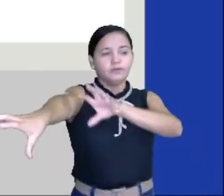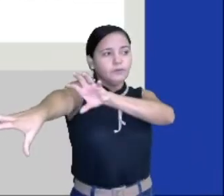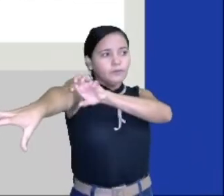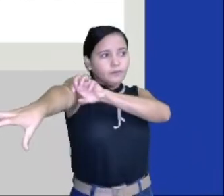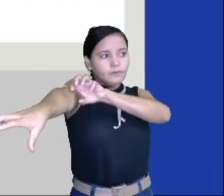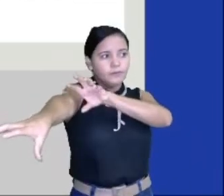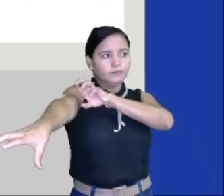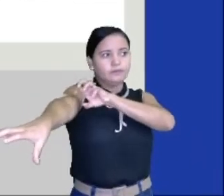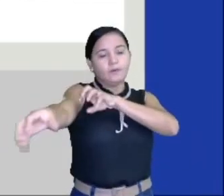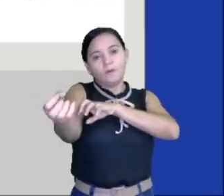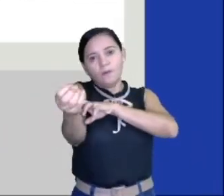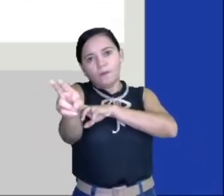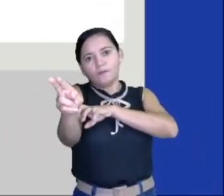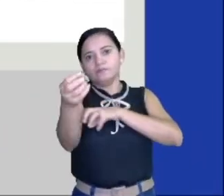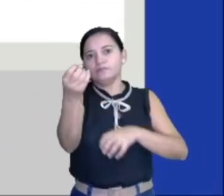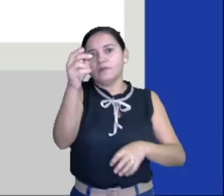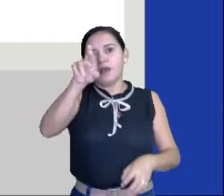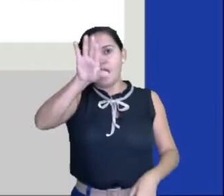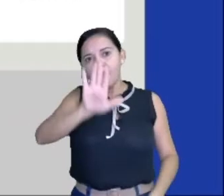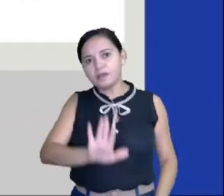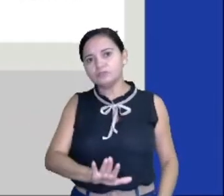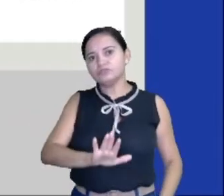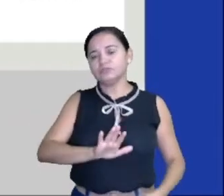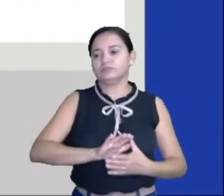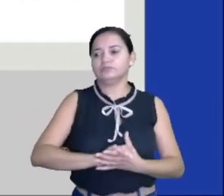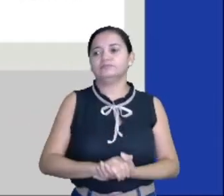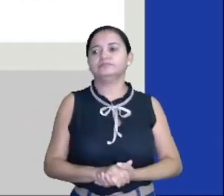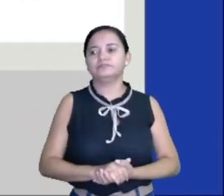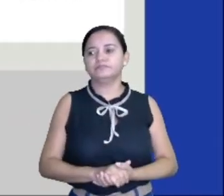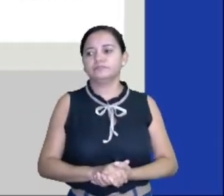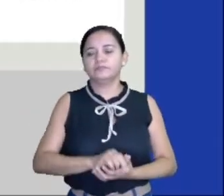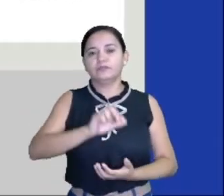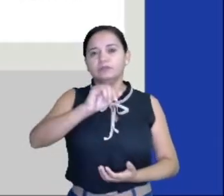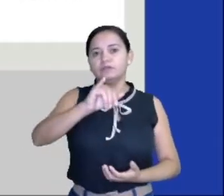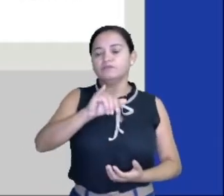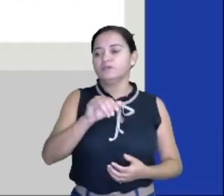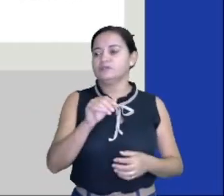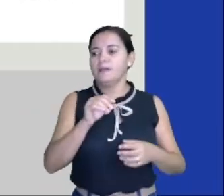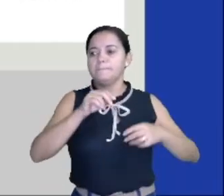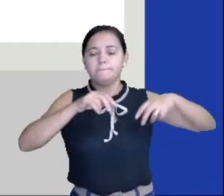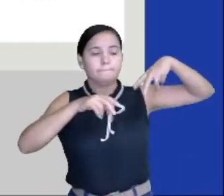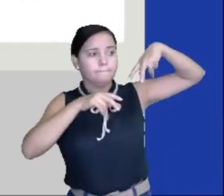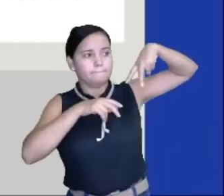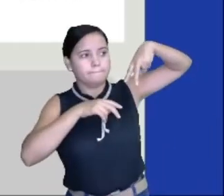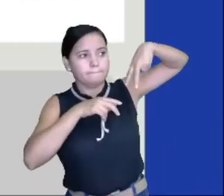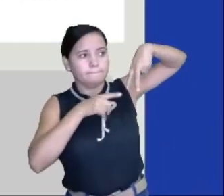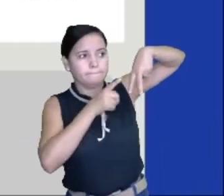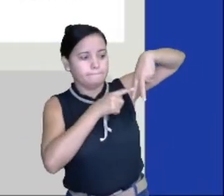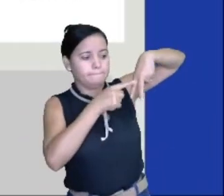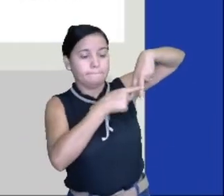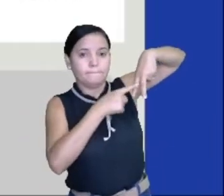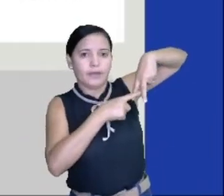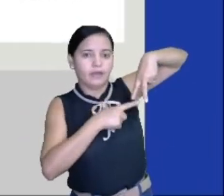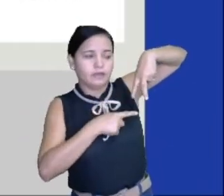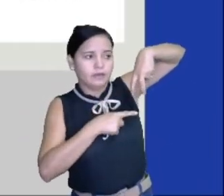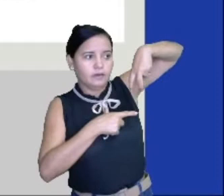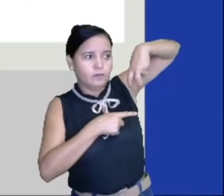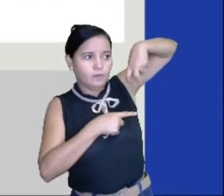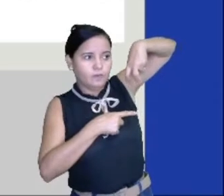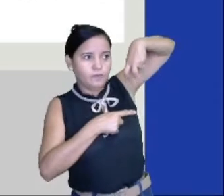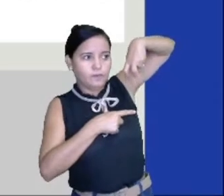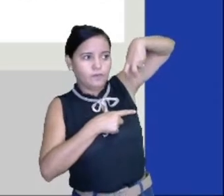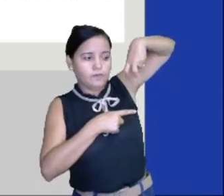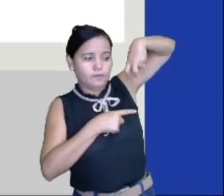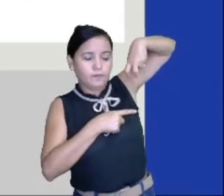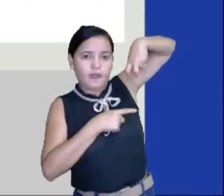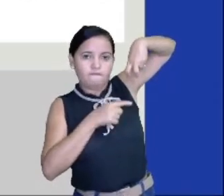fica relaxado. Quando você mexe, dobra a sua perna. O tríceps, que é o músculo de frente da coxa, ele